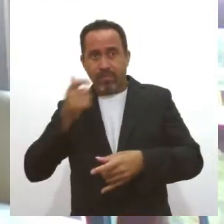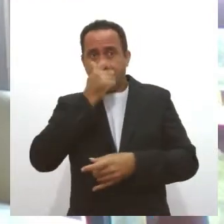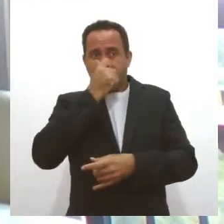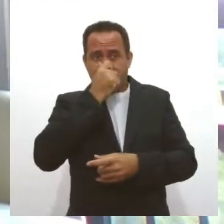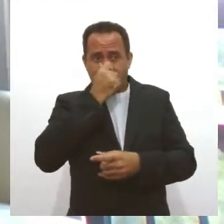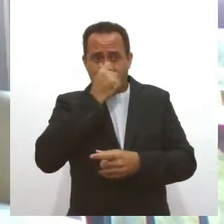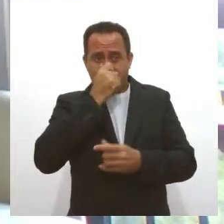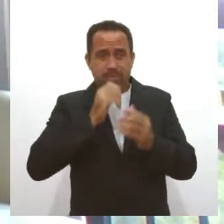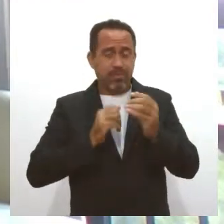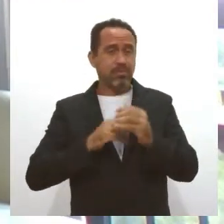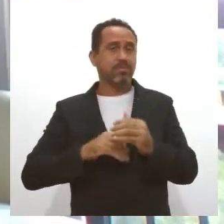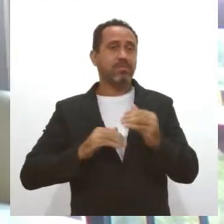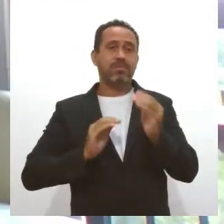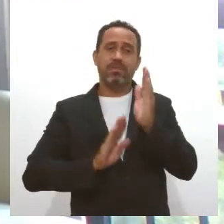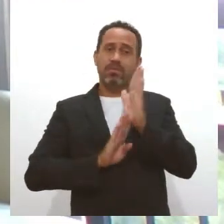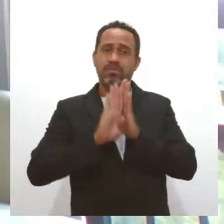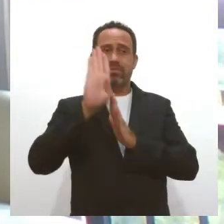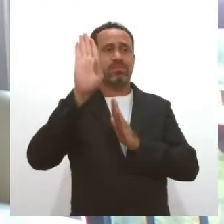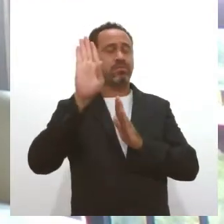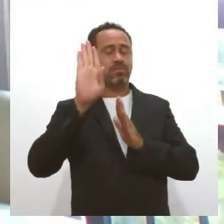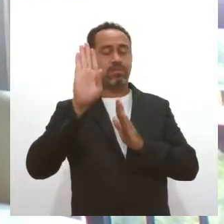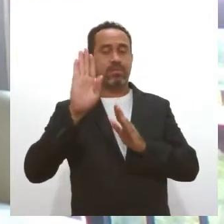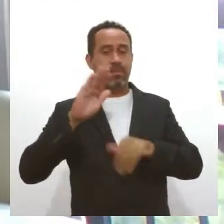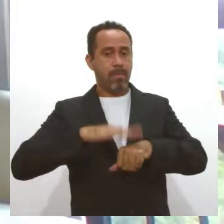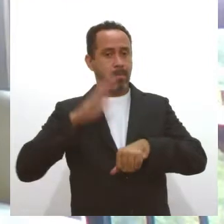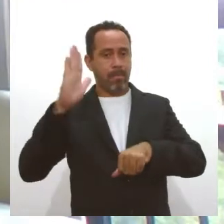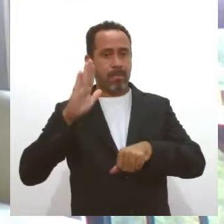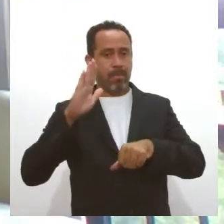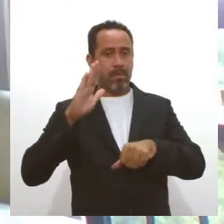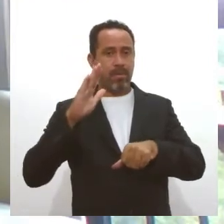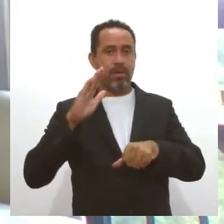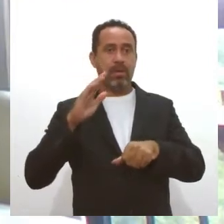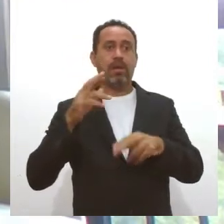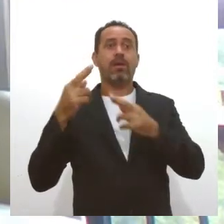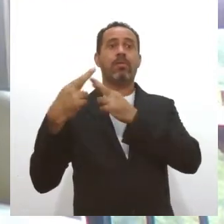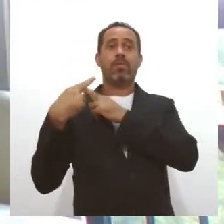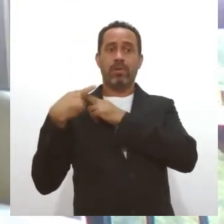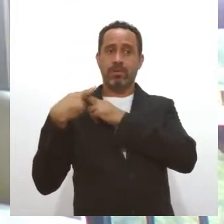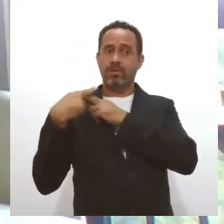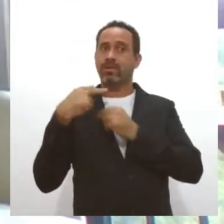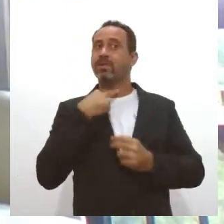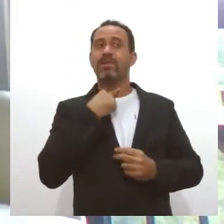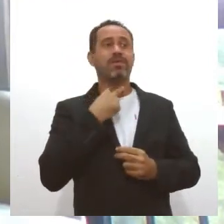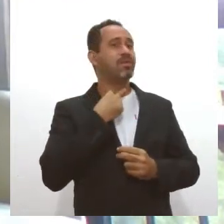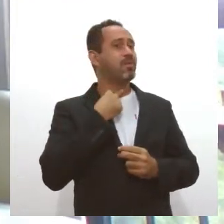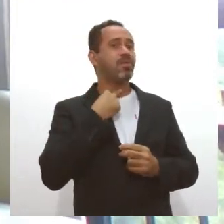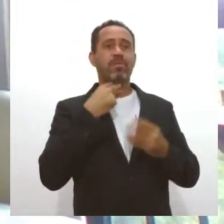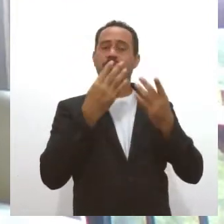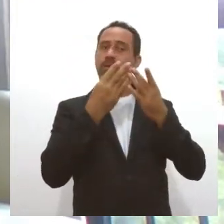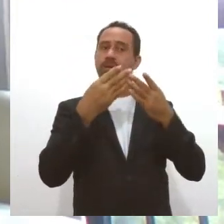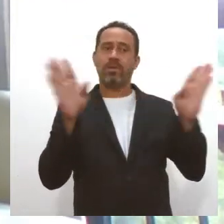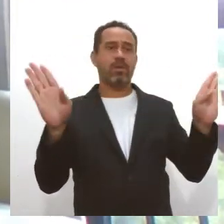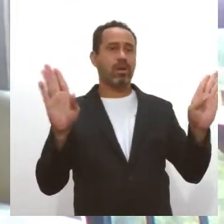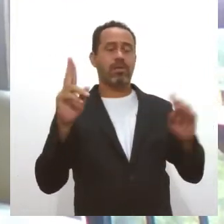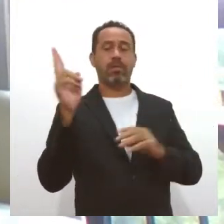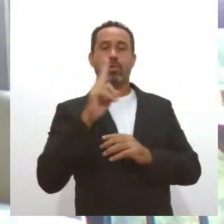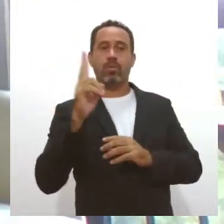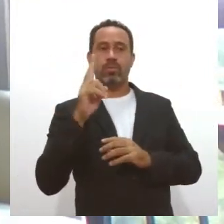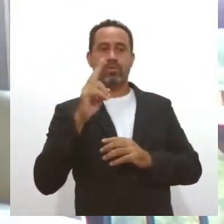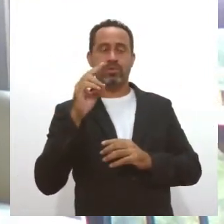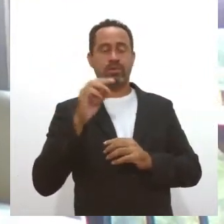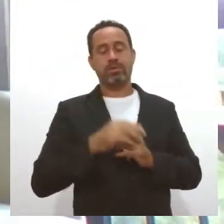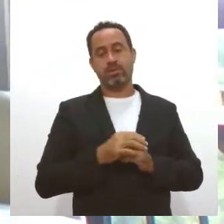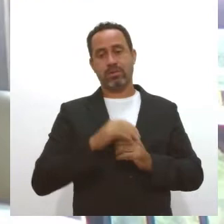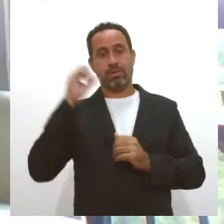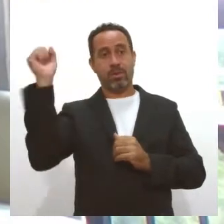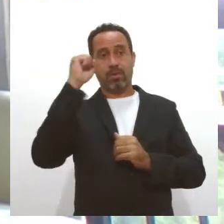capacidade, no limite da sua capacidade de assistência, por responsabilidade, ele não pode mais abrir o serviço de urgência e emergência. Porque pode chegar